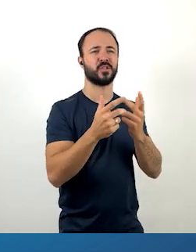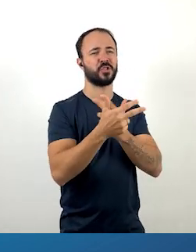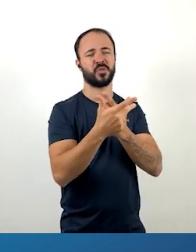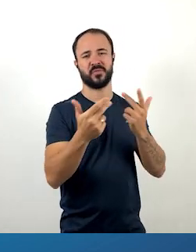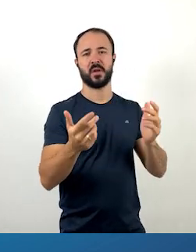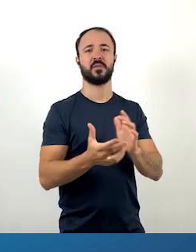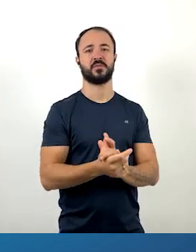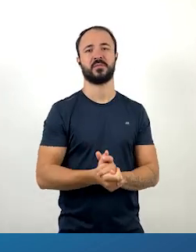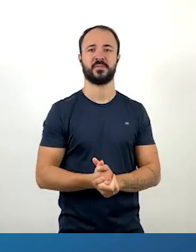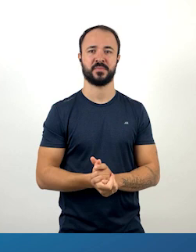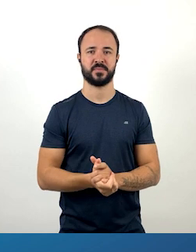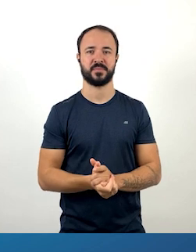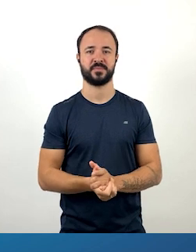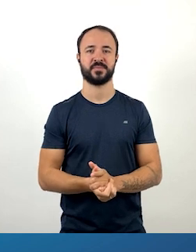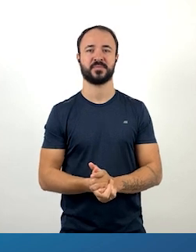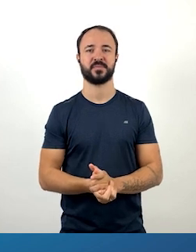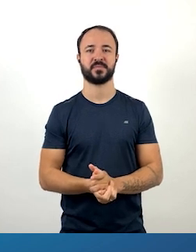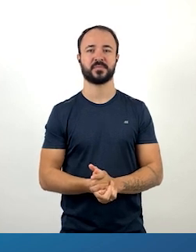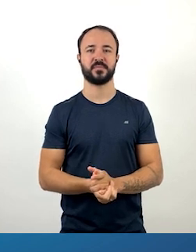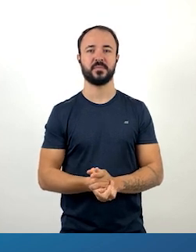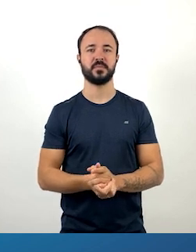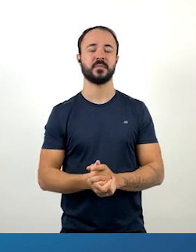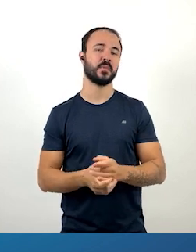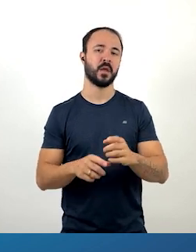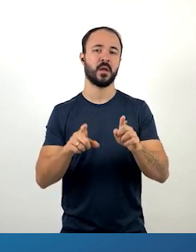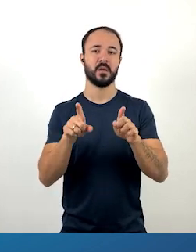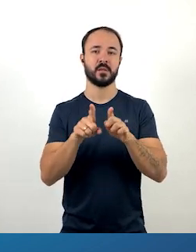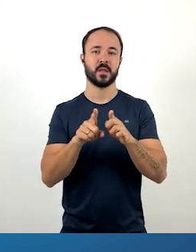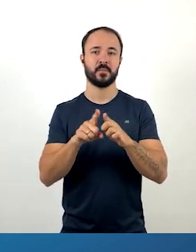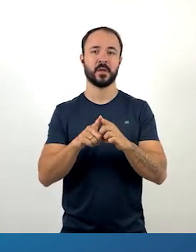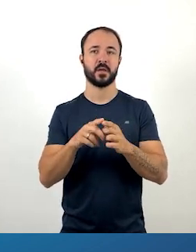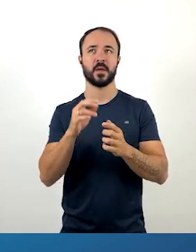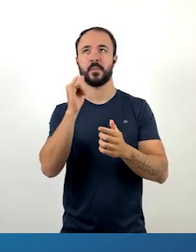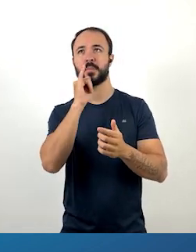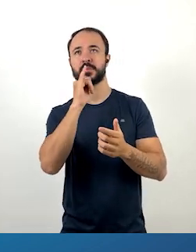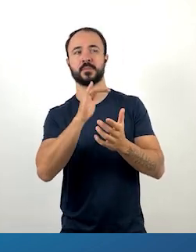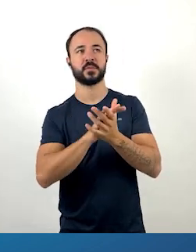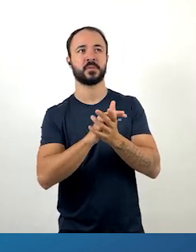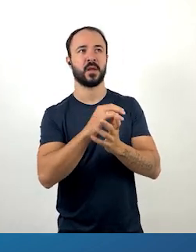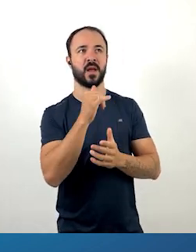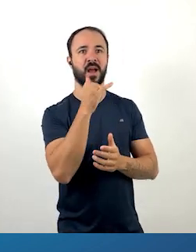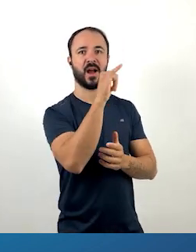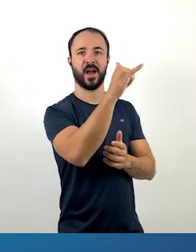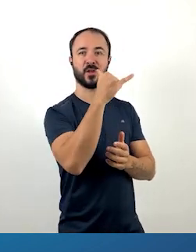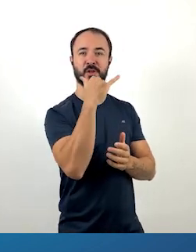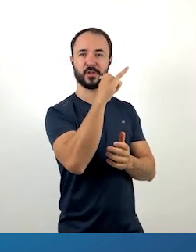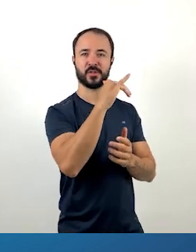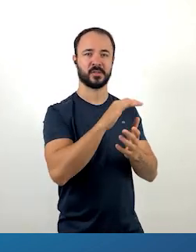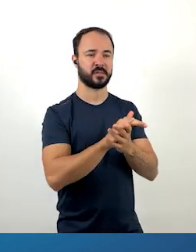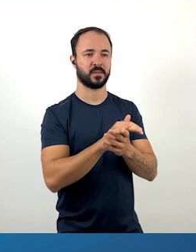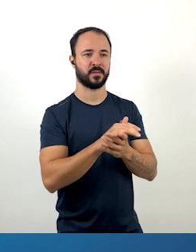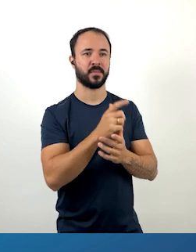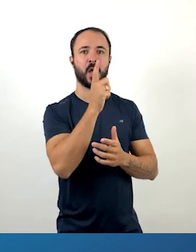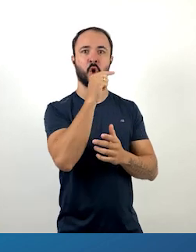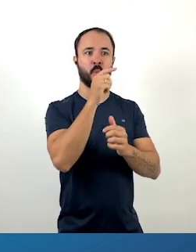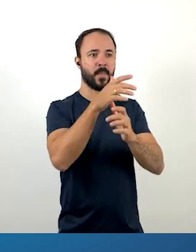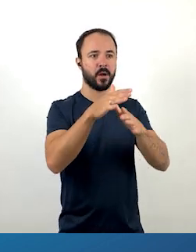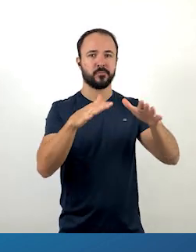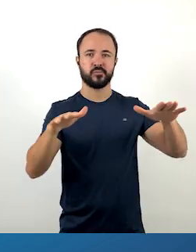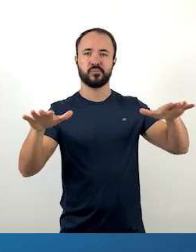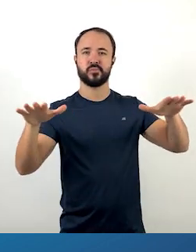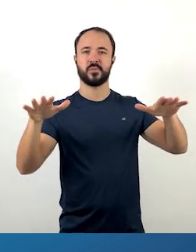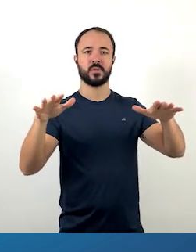relacionados a tratamento de água e esgoto. Traz um problema muito grave também para a geração da energia elétrica maremotriz nos mares,